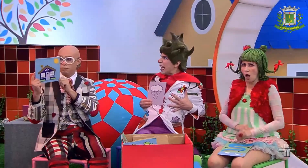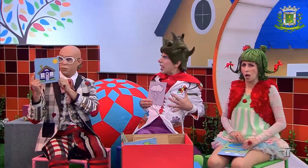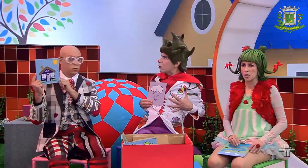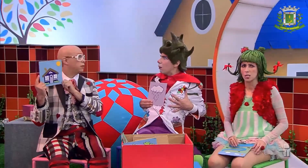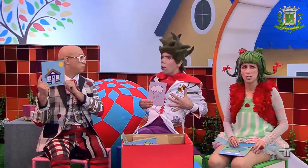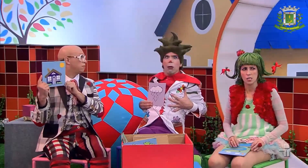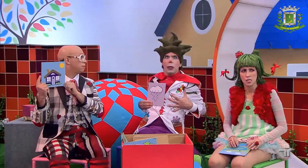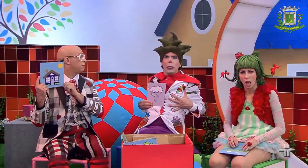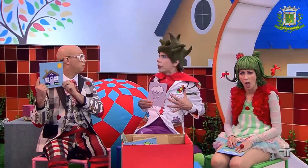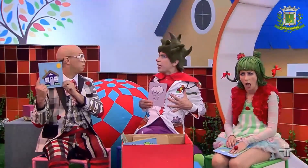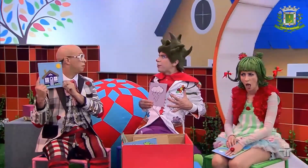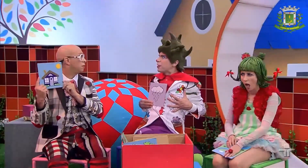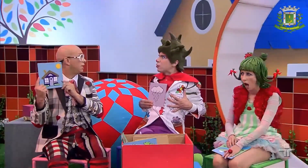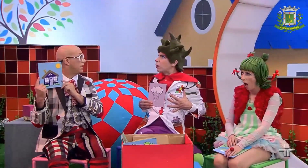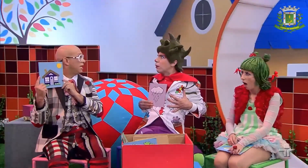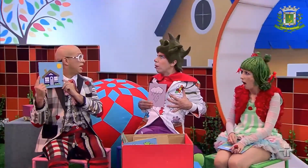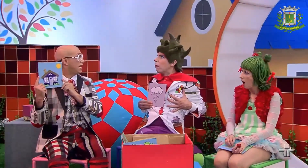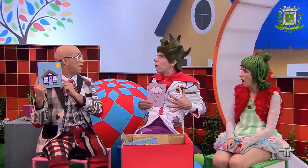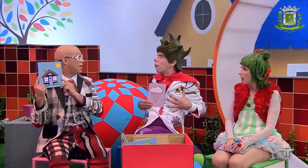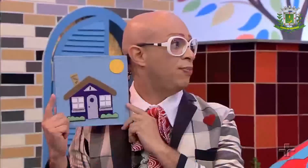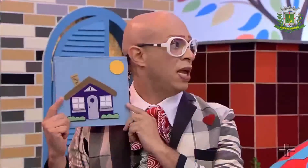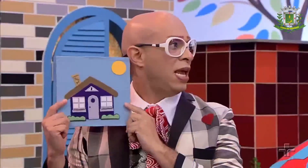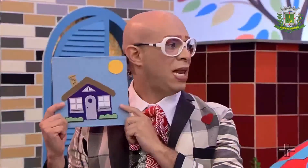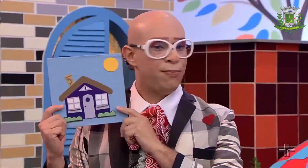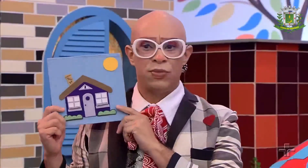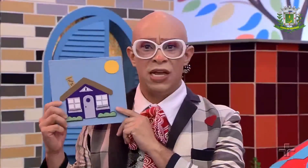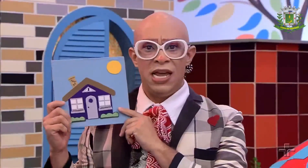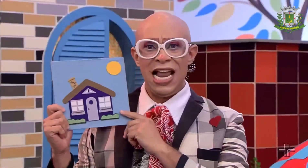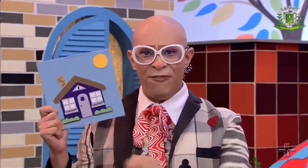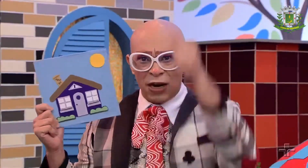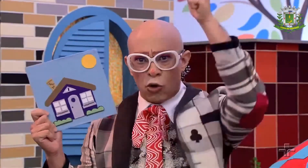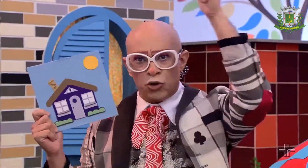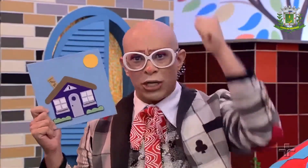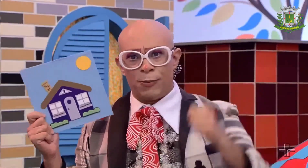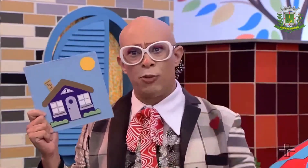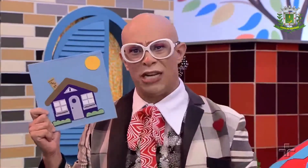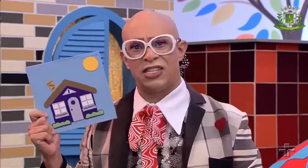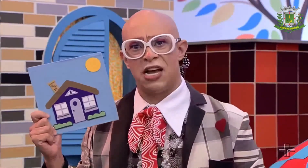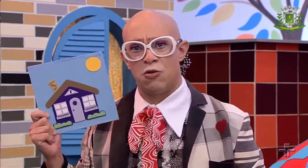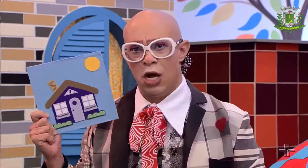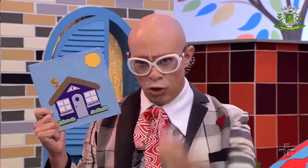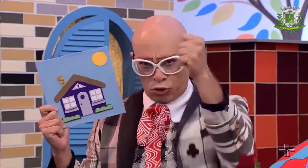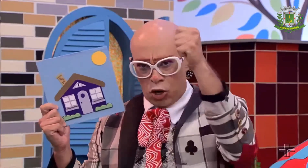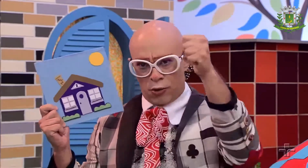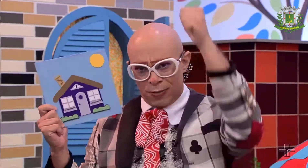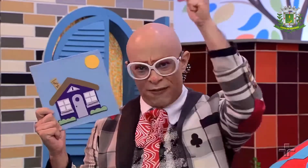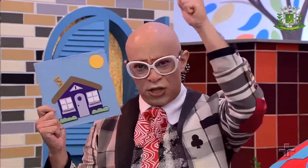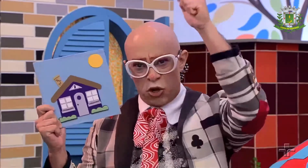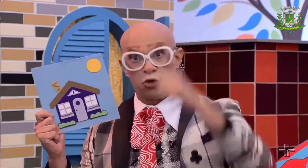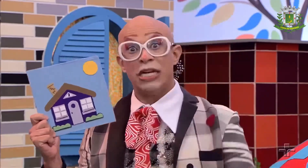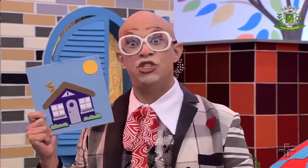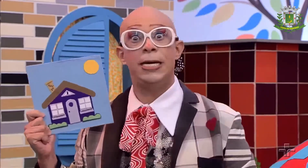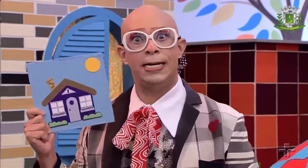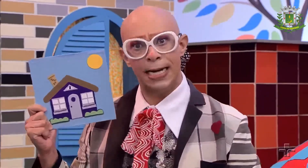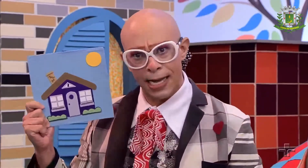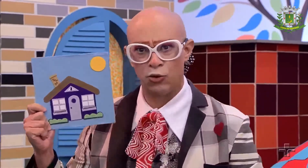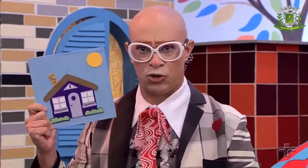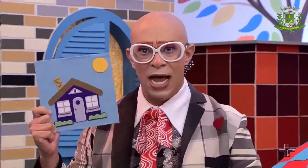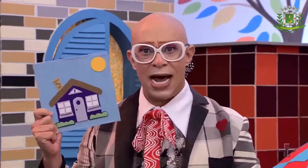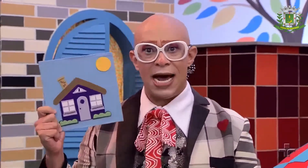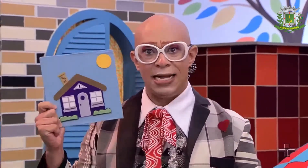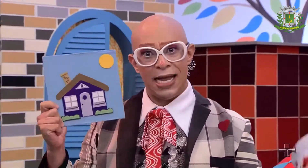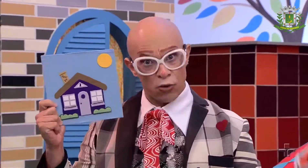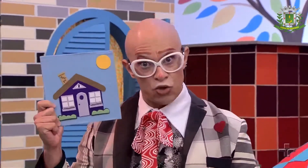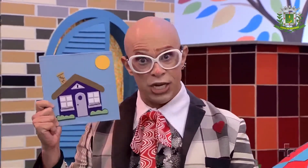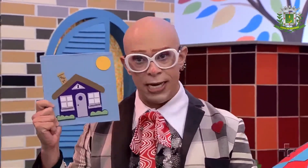Eca! Credo! E o que ele fez, Osório? Ele falou com toda a população, lutou, esbravejou durante